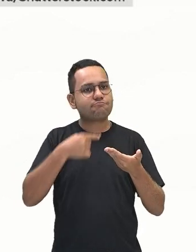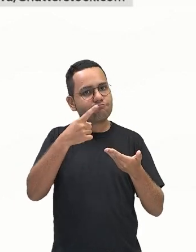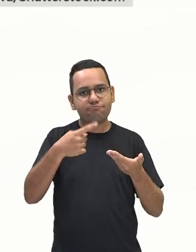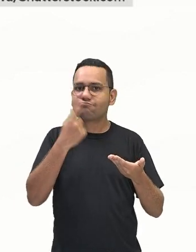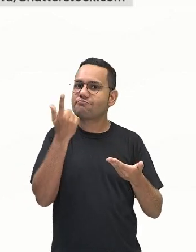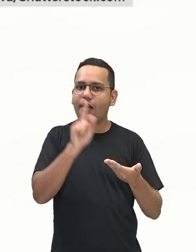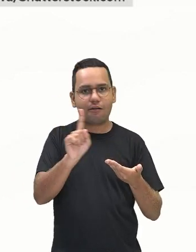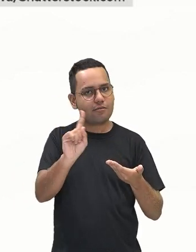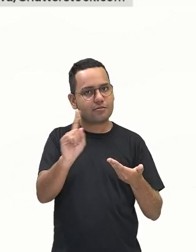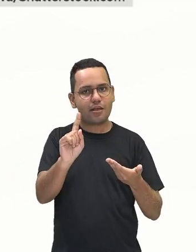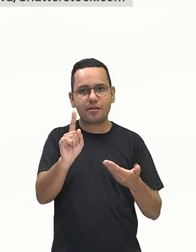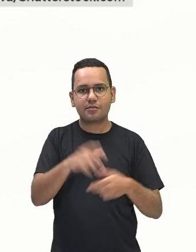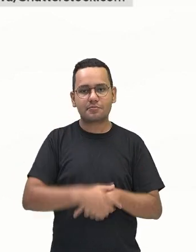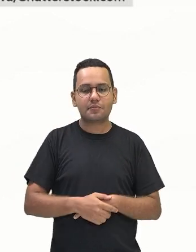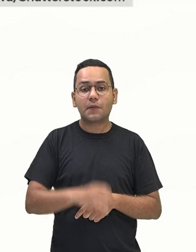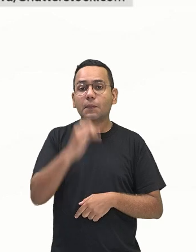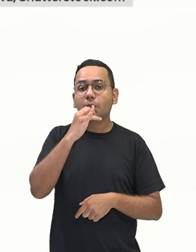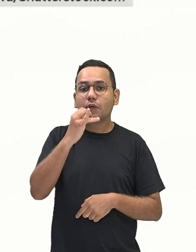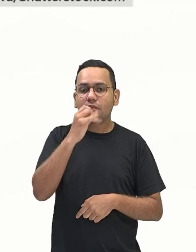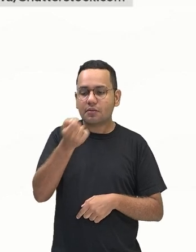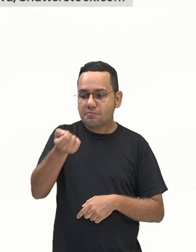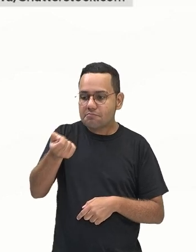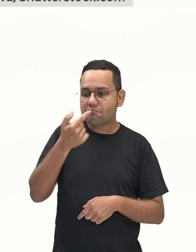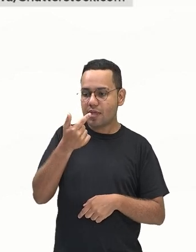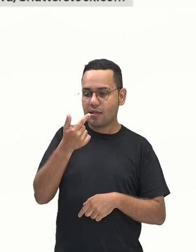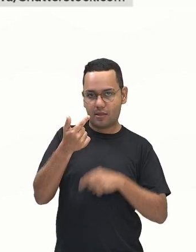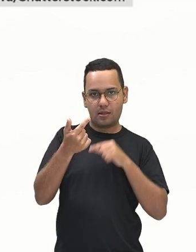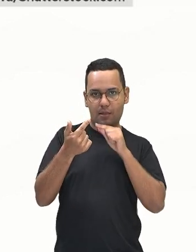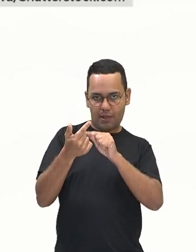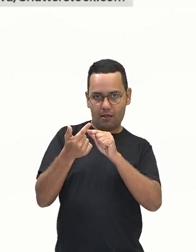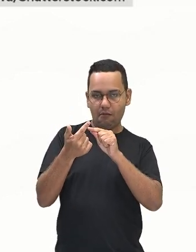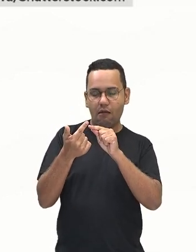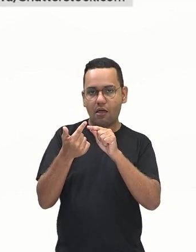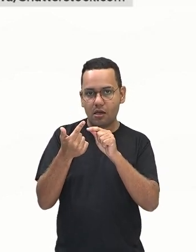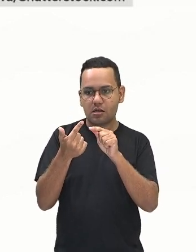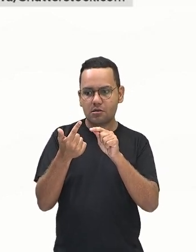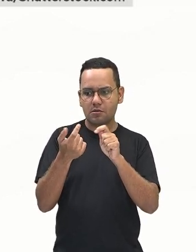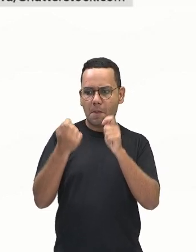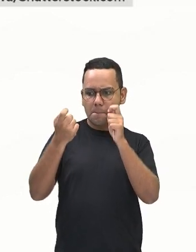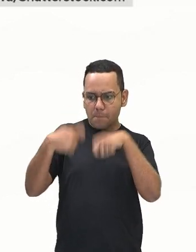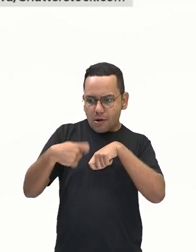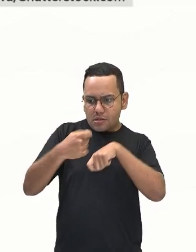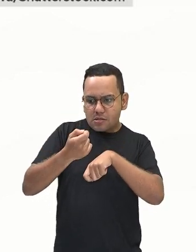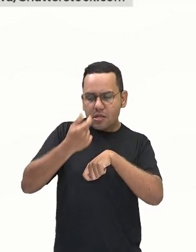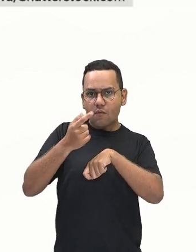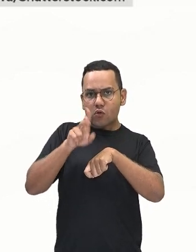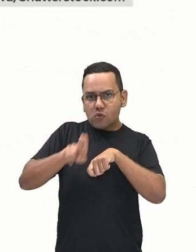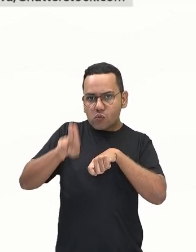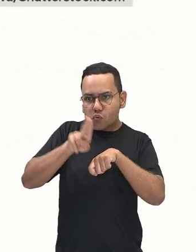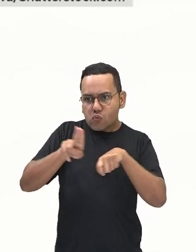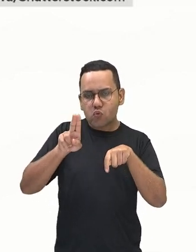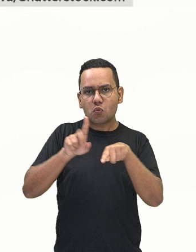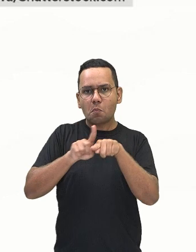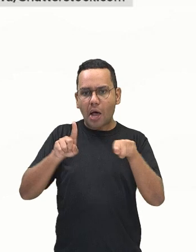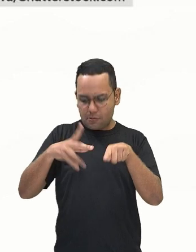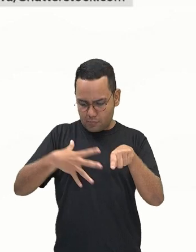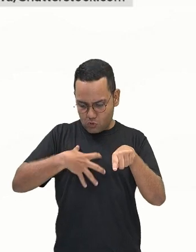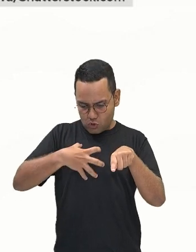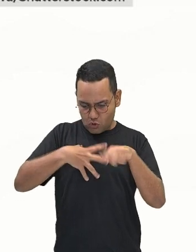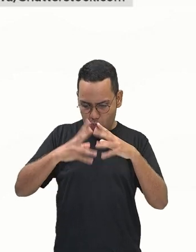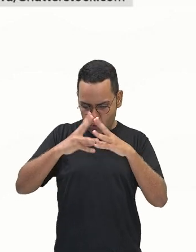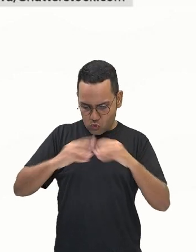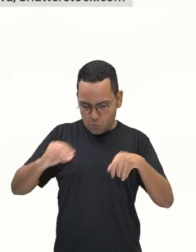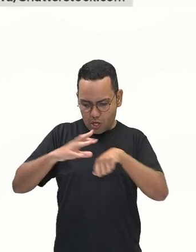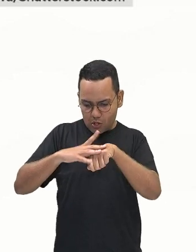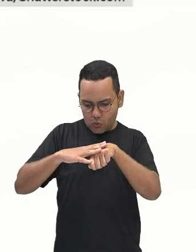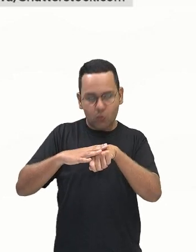medicamento não traz o alívio esperado que você esperava para aqueles sintomas que você está sentindo.